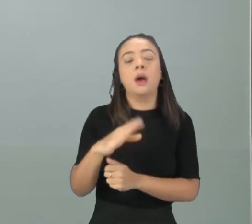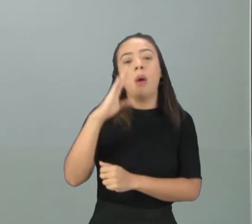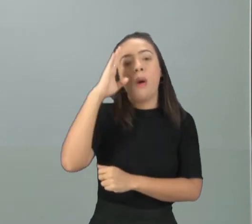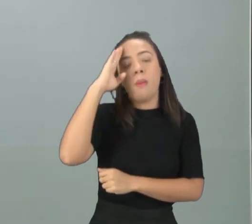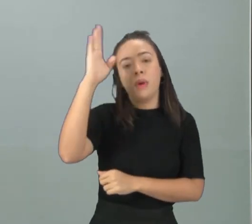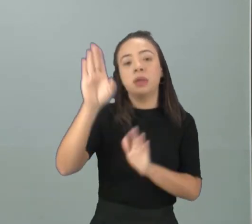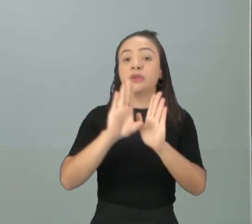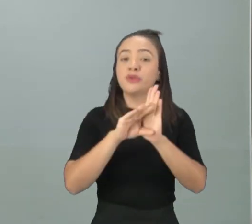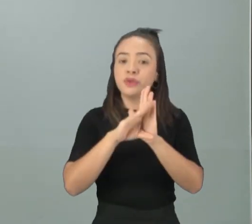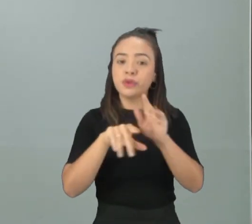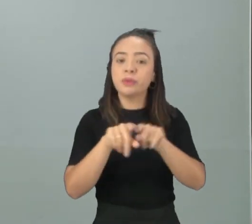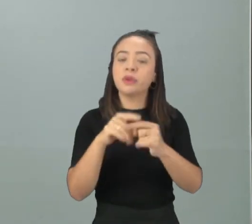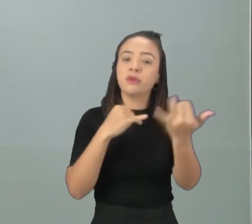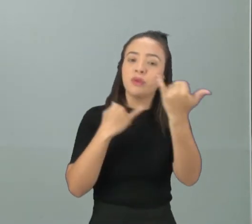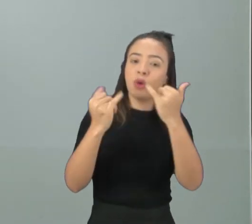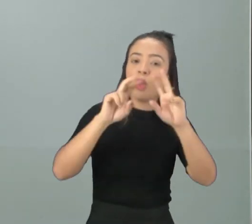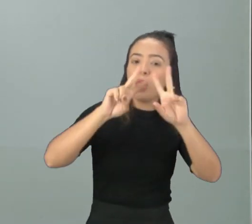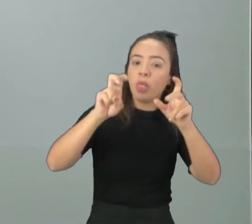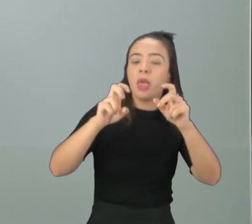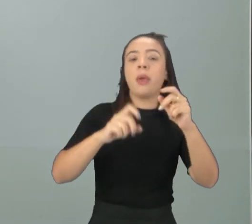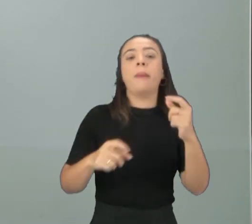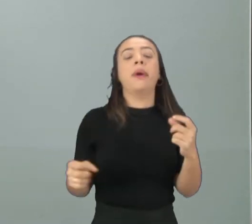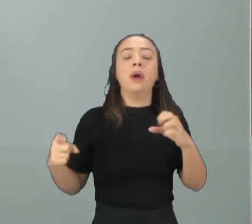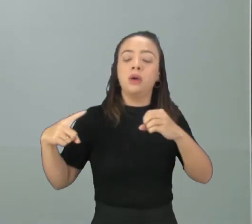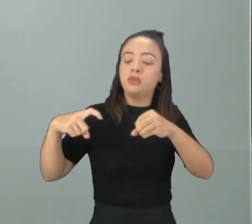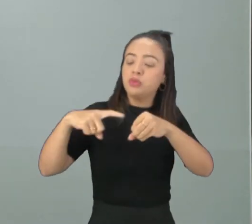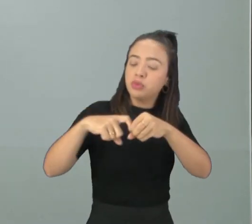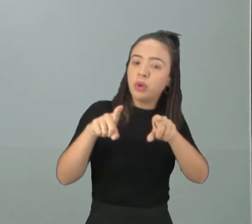conceitos e informações sobre fecundação e